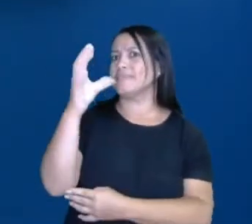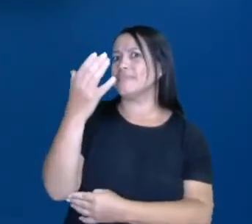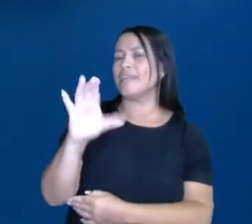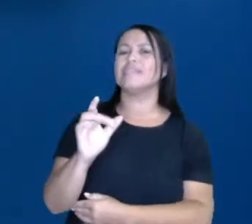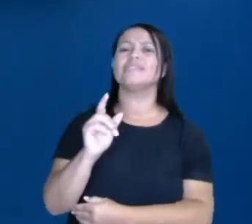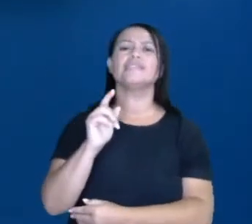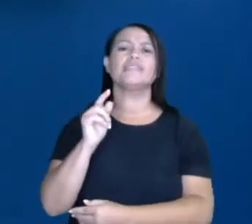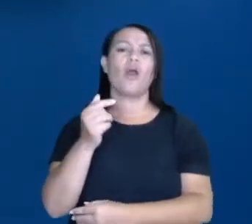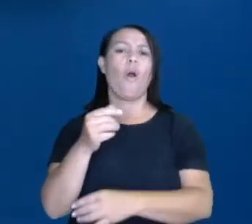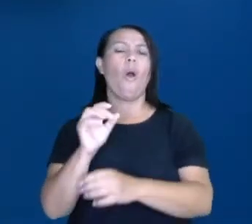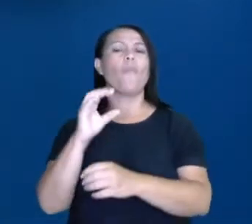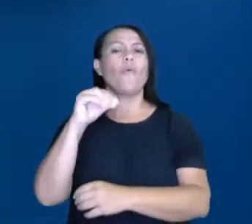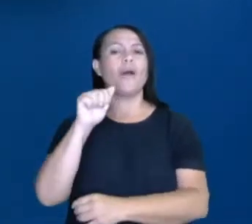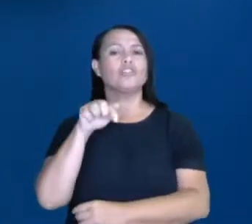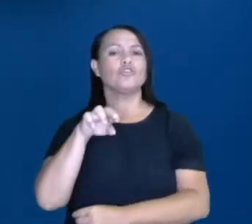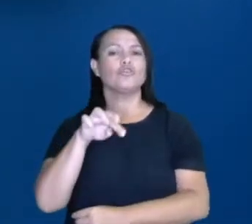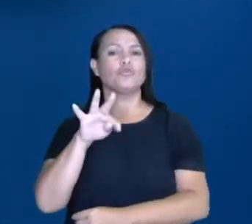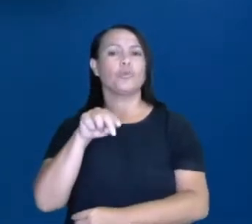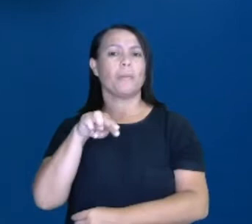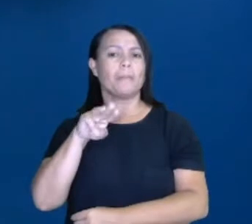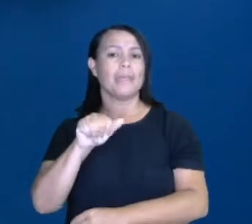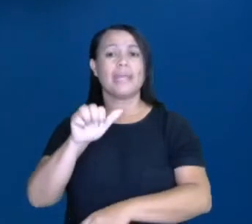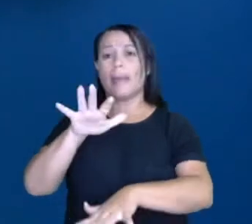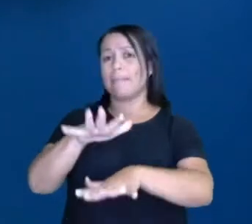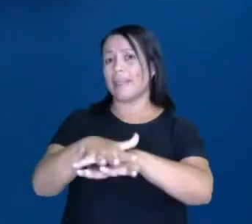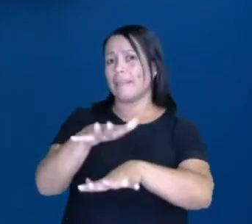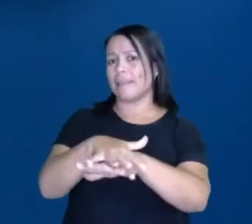ou a matemática.